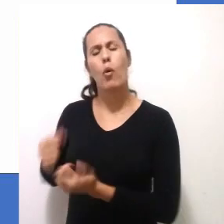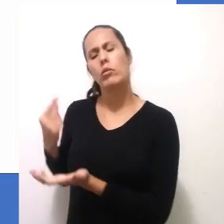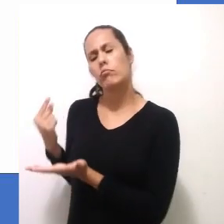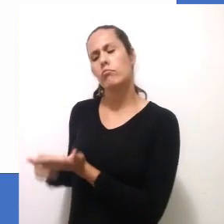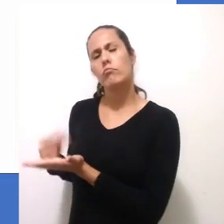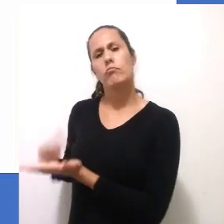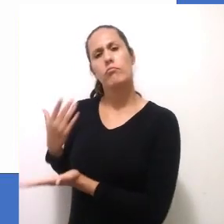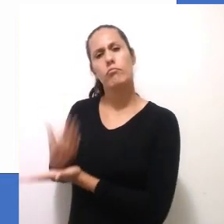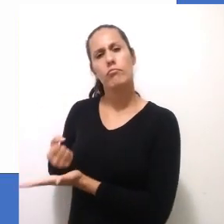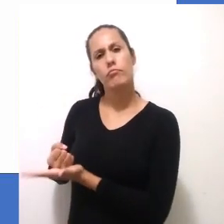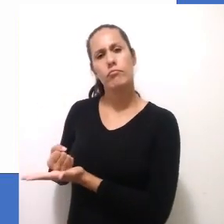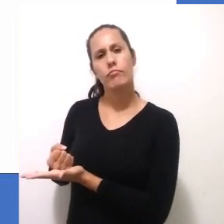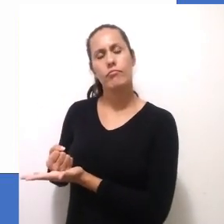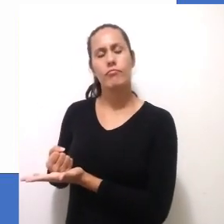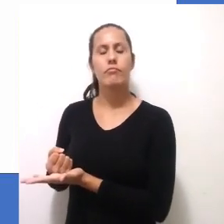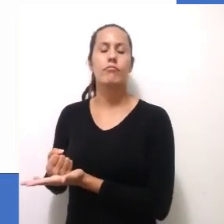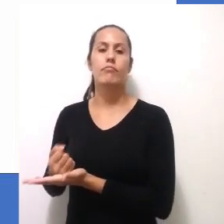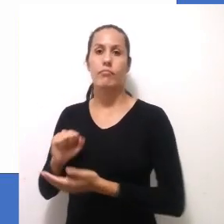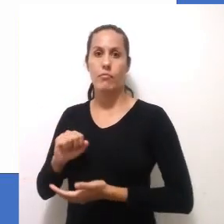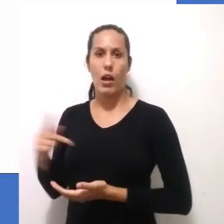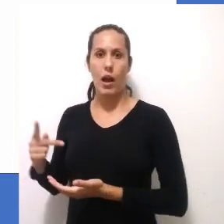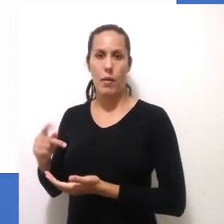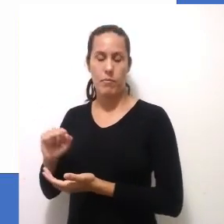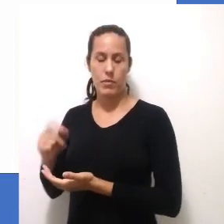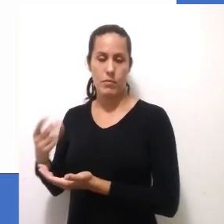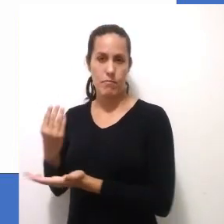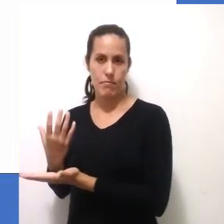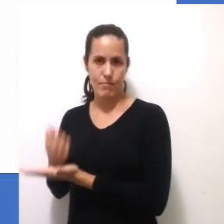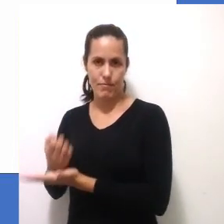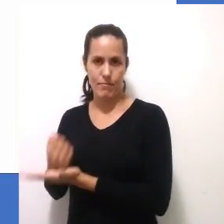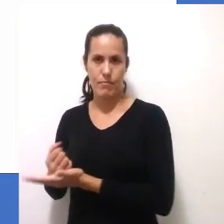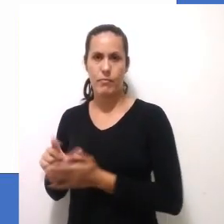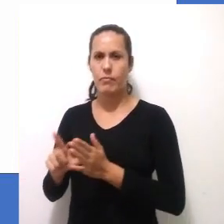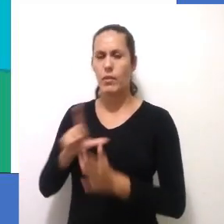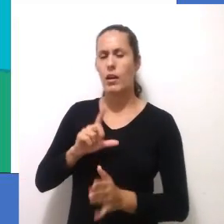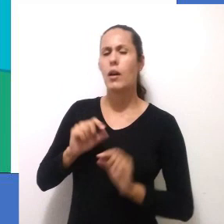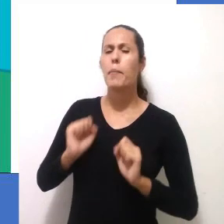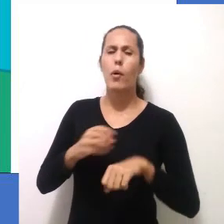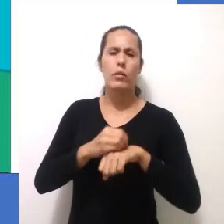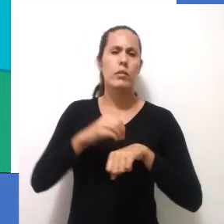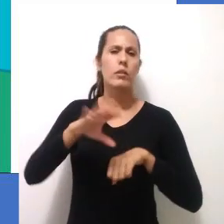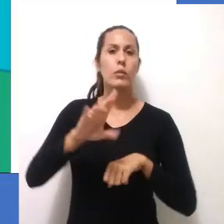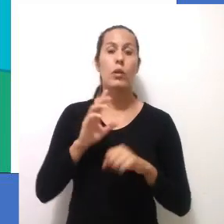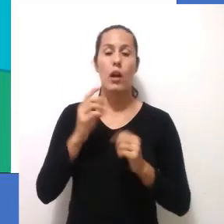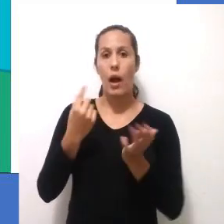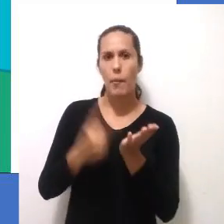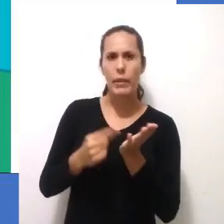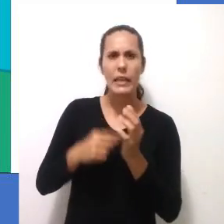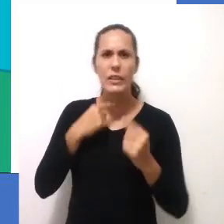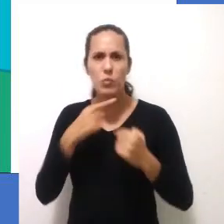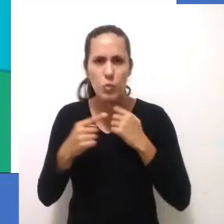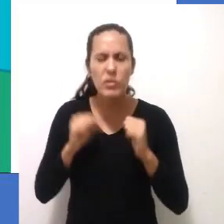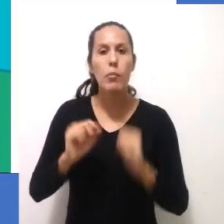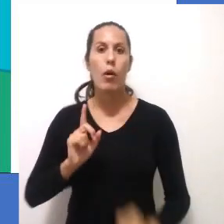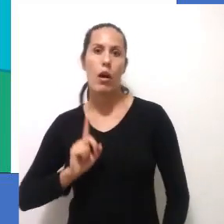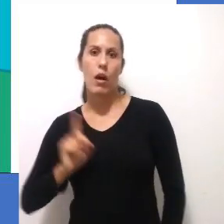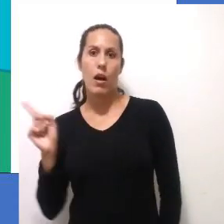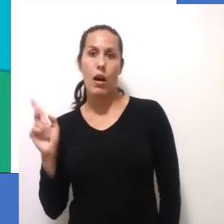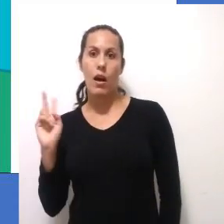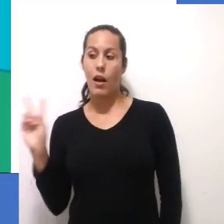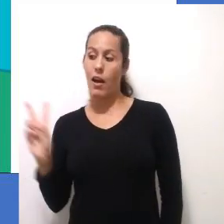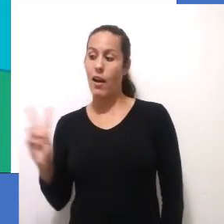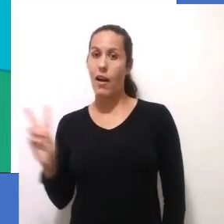baixar o aplicativo. E também, se liga na dica da Fox. Você pode baixar também o